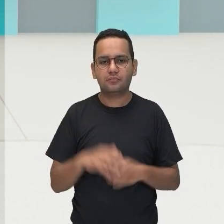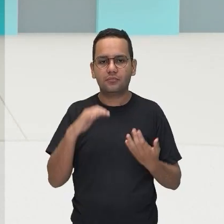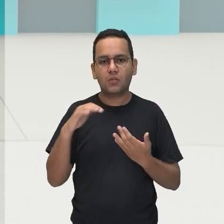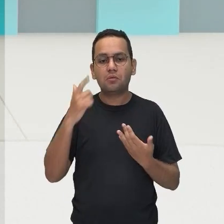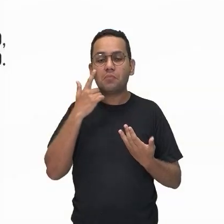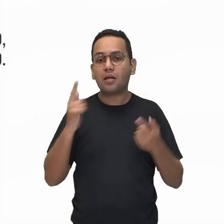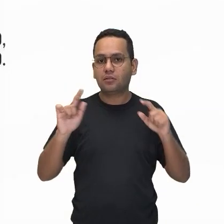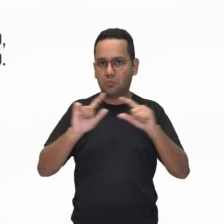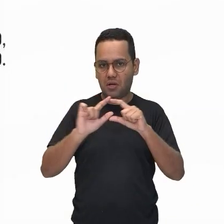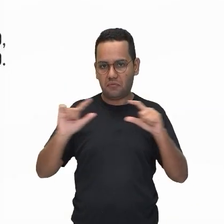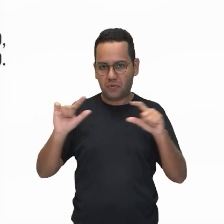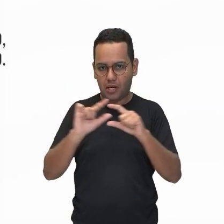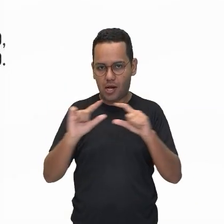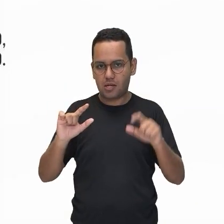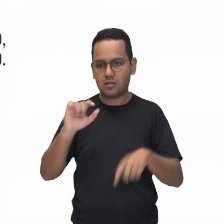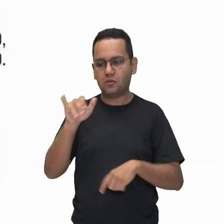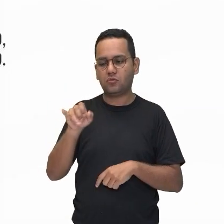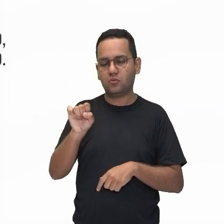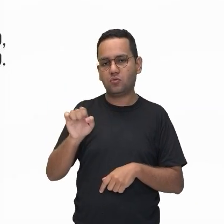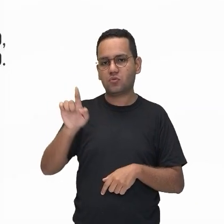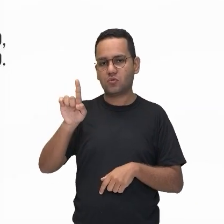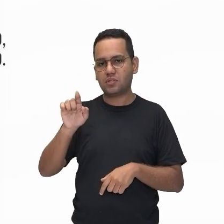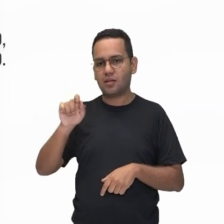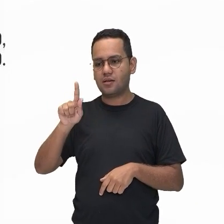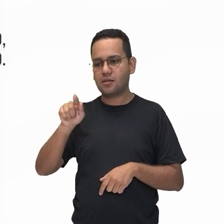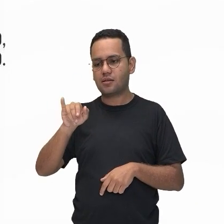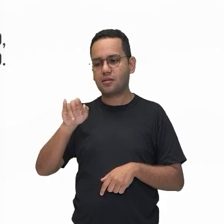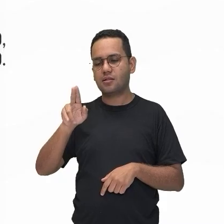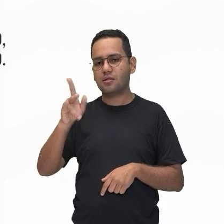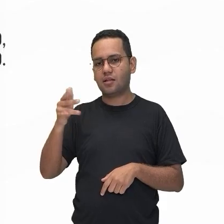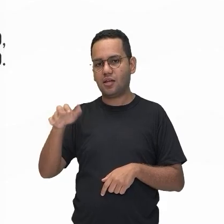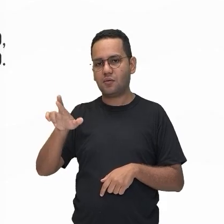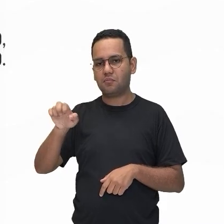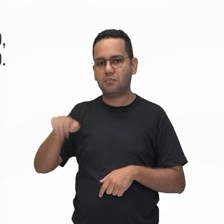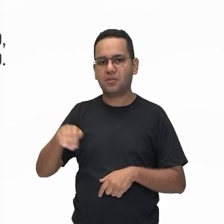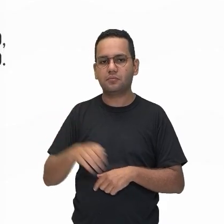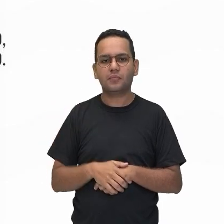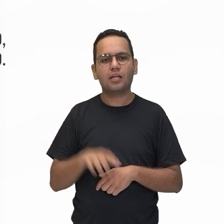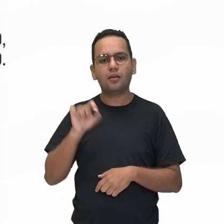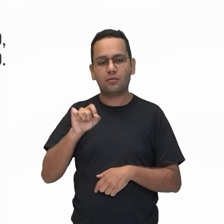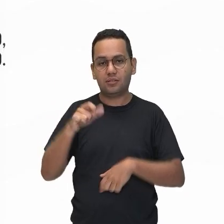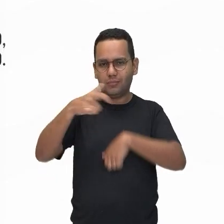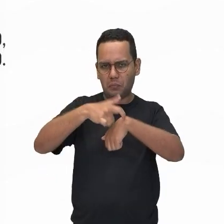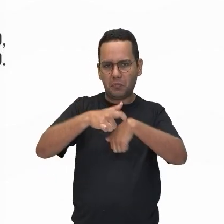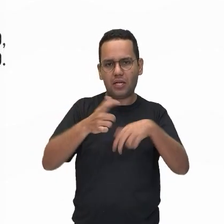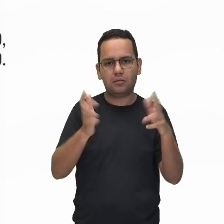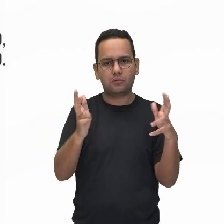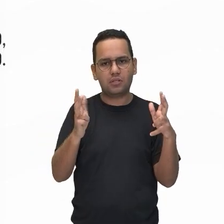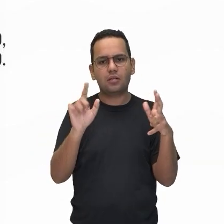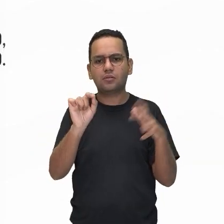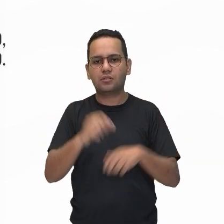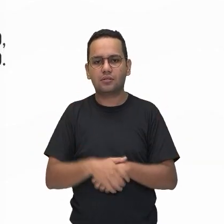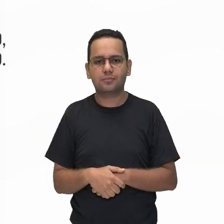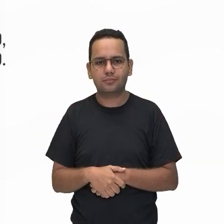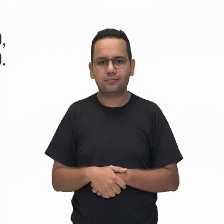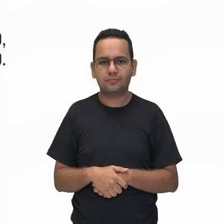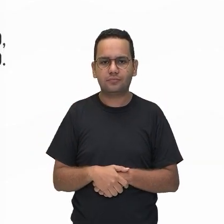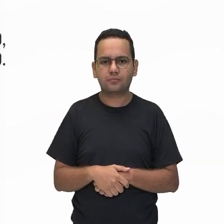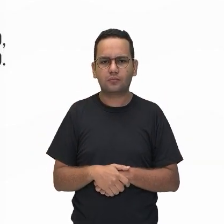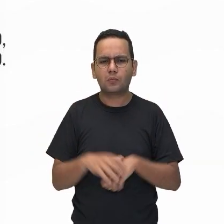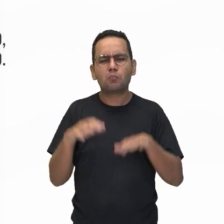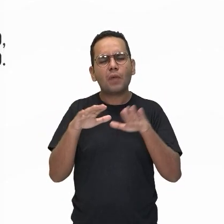José Guilherme Magnani para vocês, que fala que o momento do lazer, instante de esquecimento